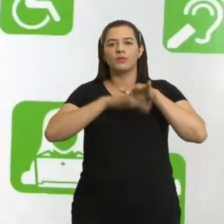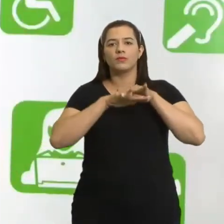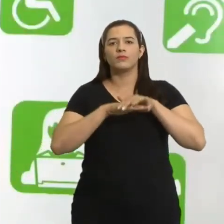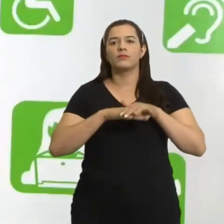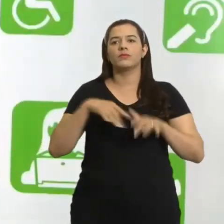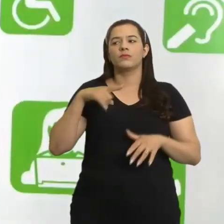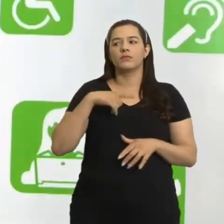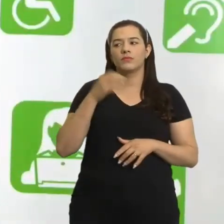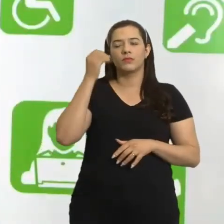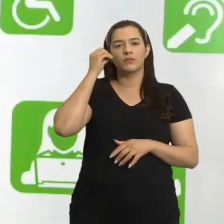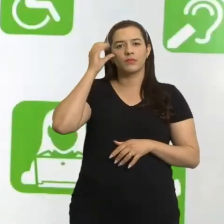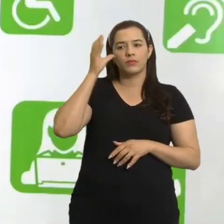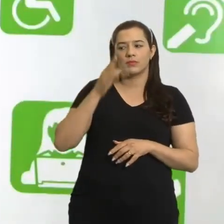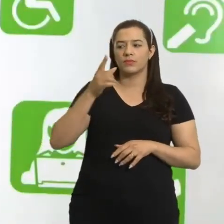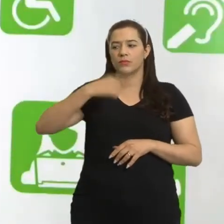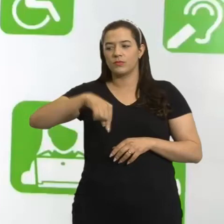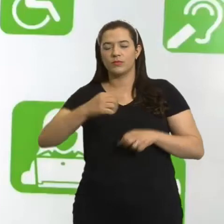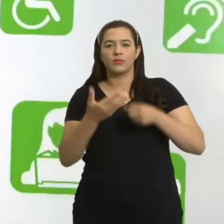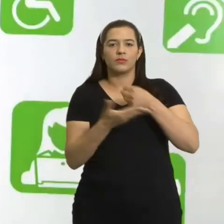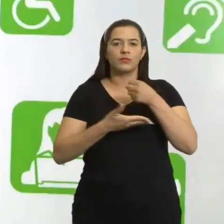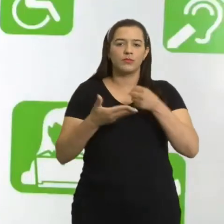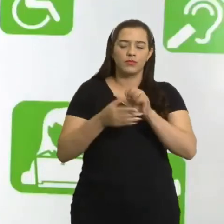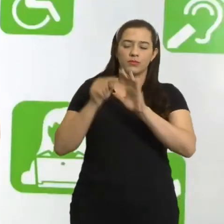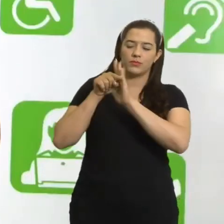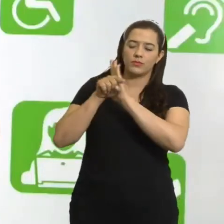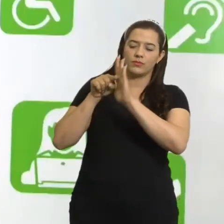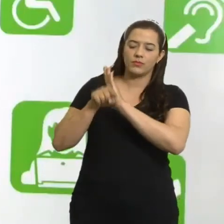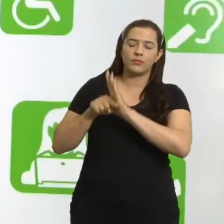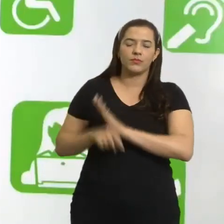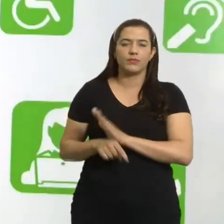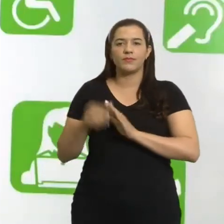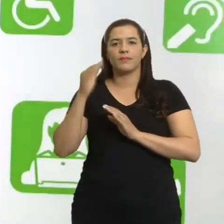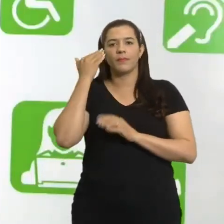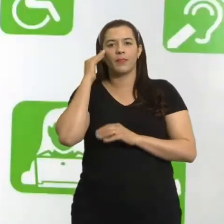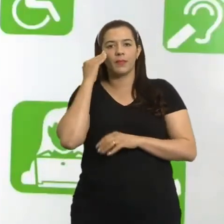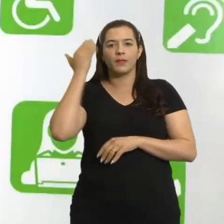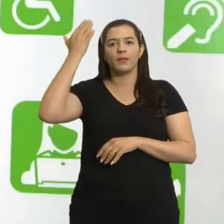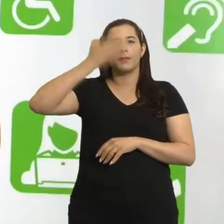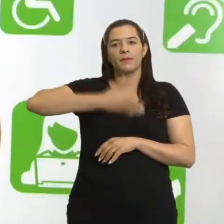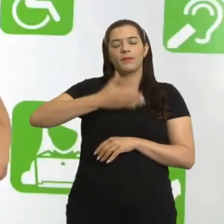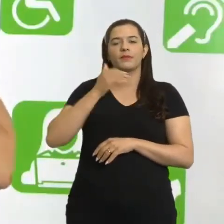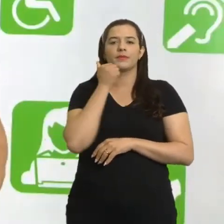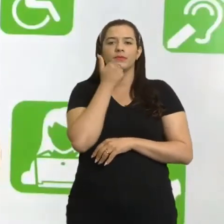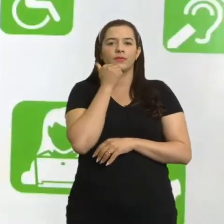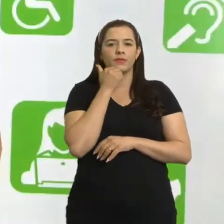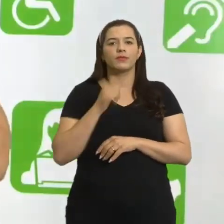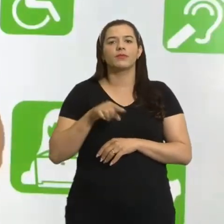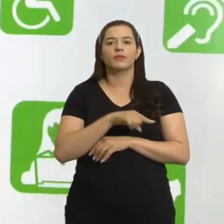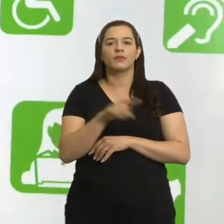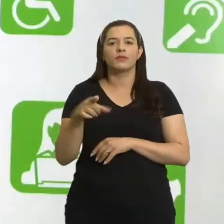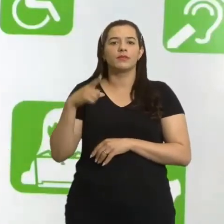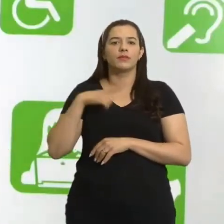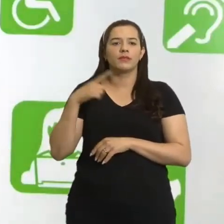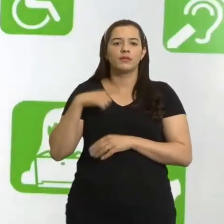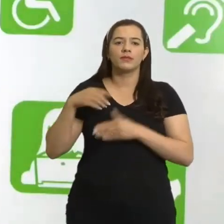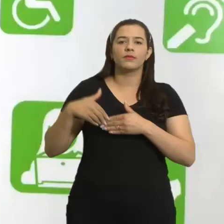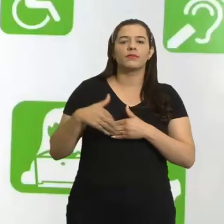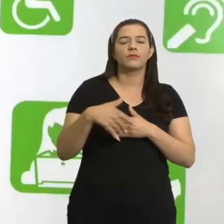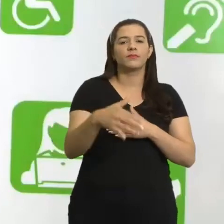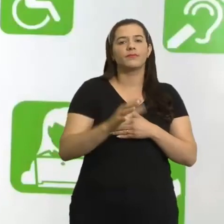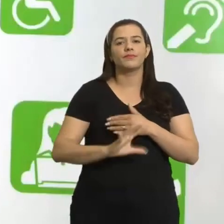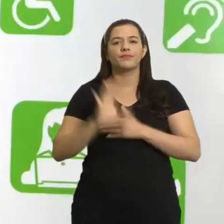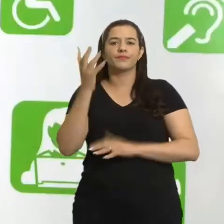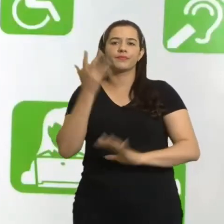conhecimento com base na percepção, na análise, na comprovação científica, dele decorrem, que surgem